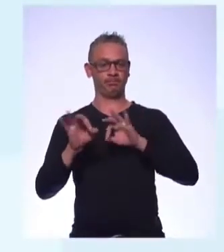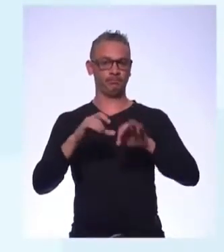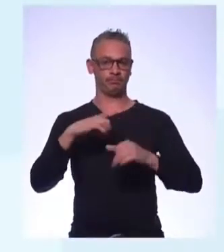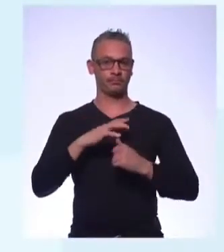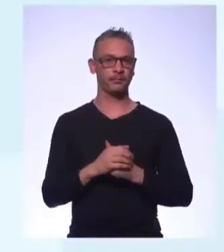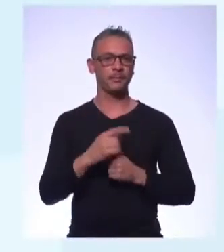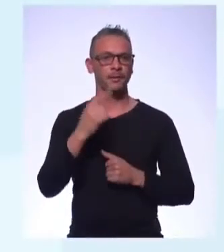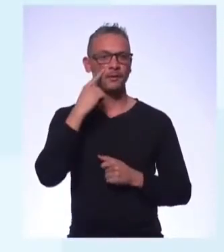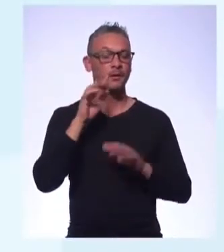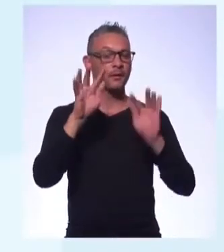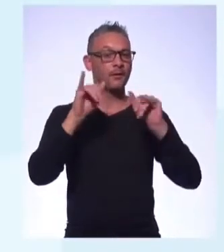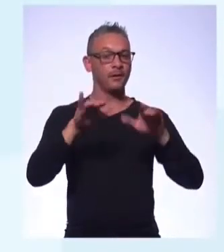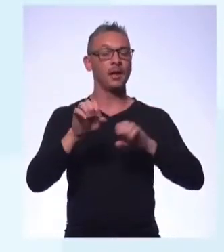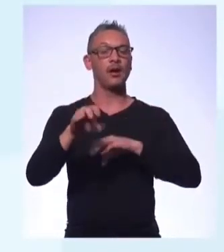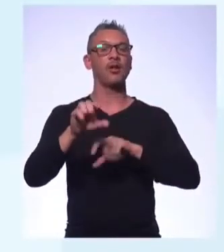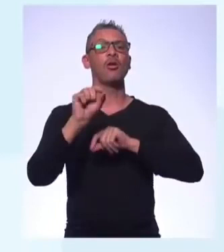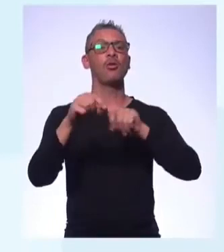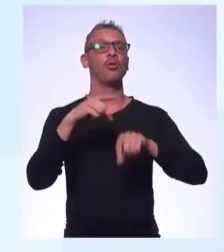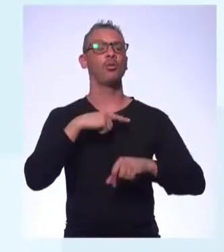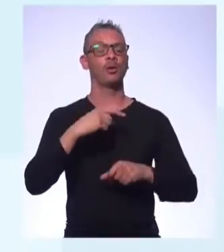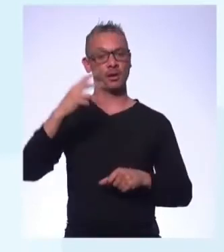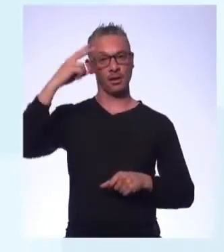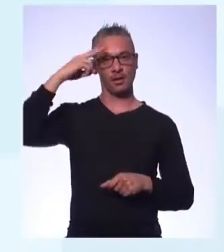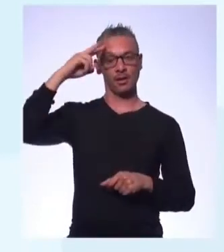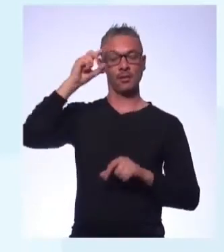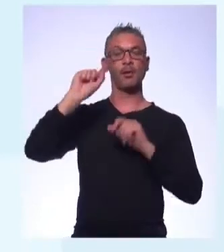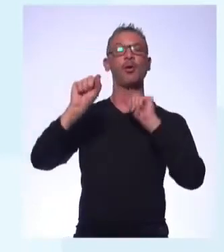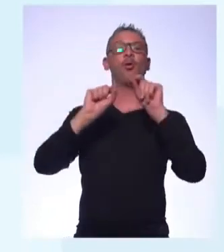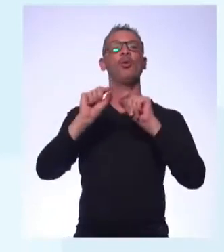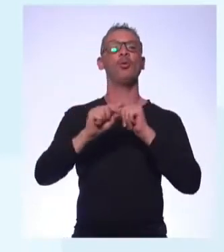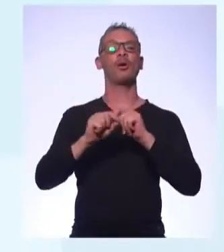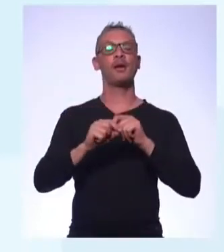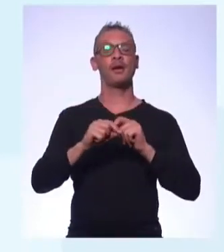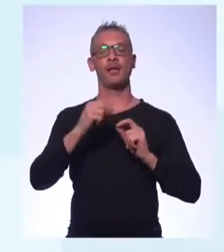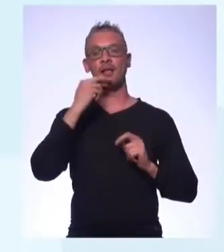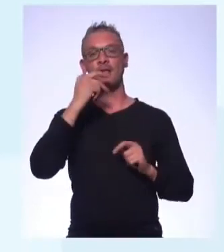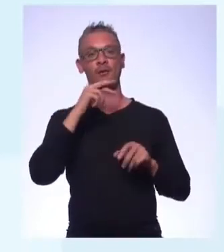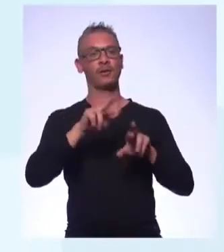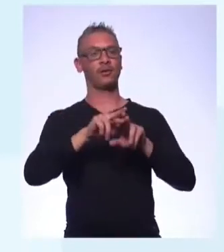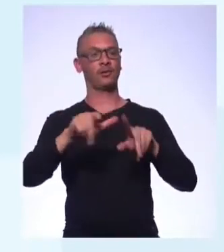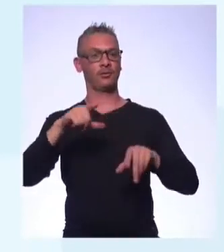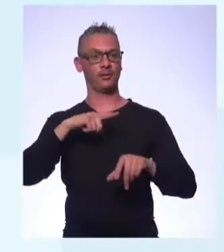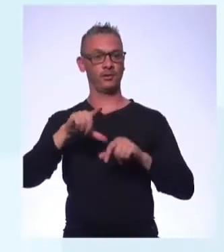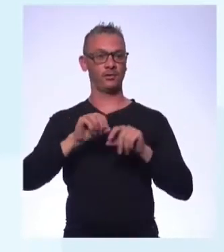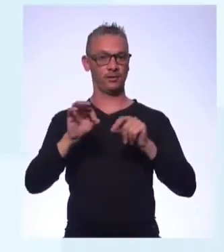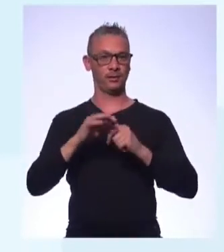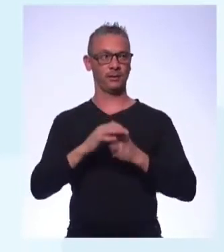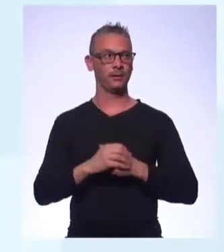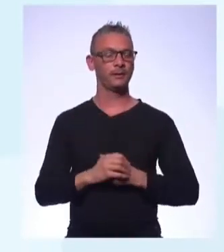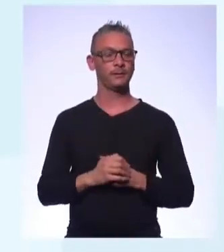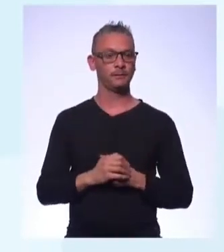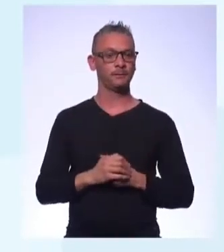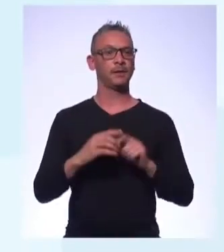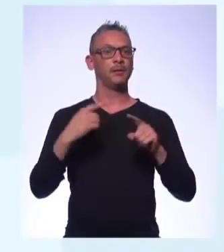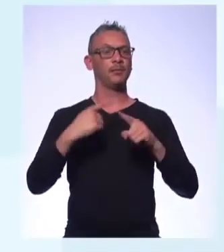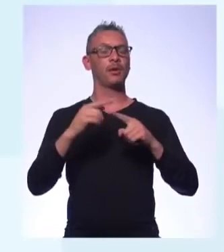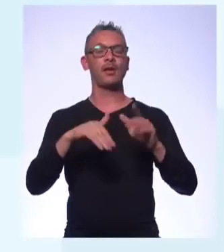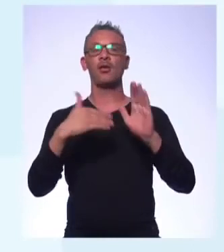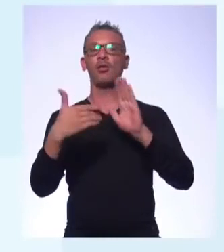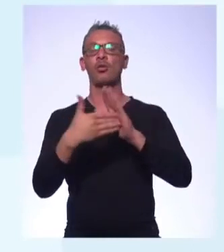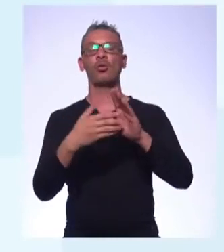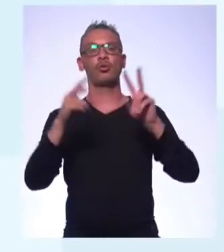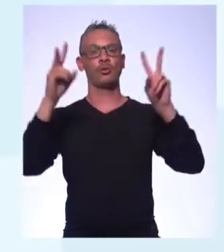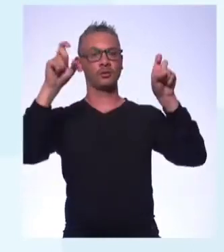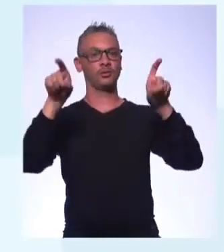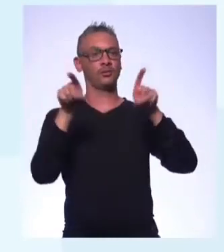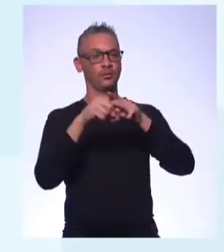Agora, para finalizar a aula, vamos relembrar figuras de linguagem, porque toda proposição que eu tiver para colocar esse